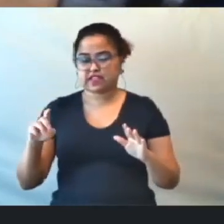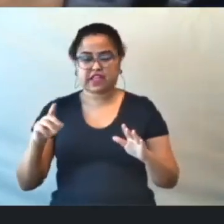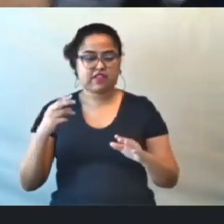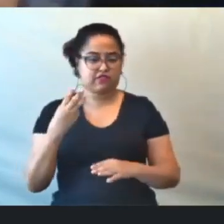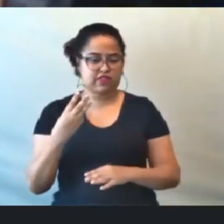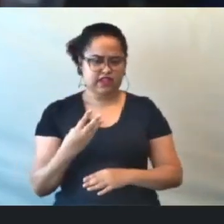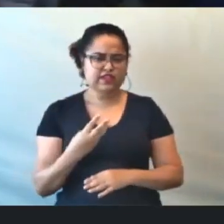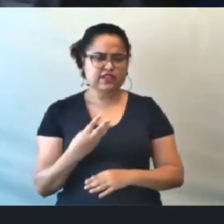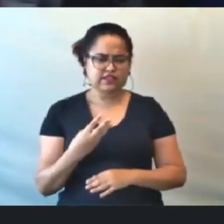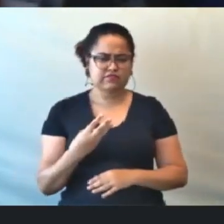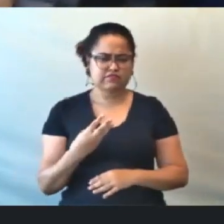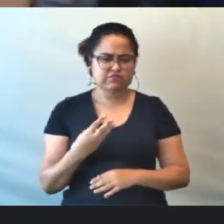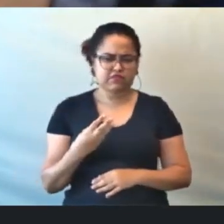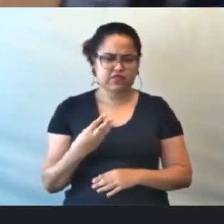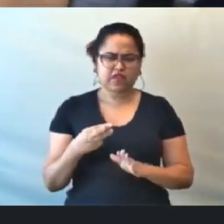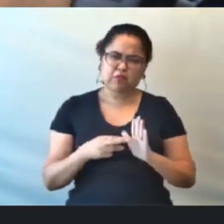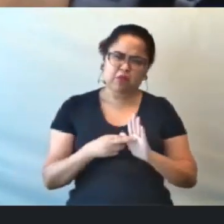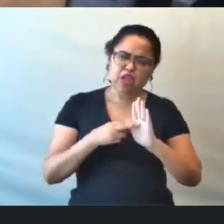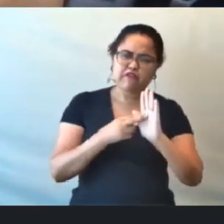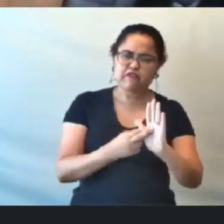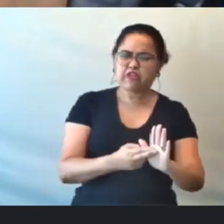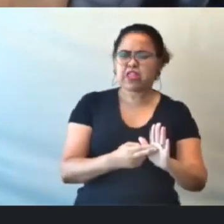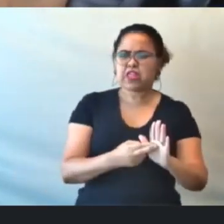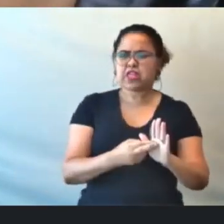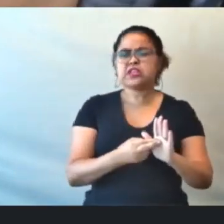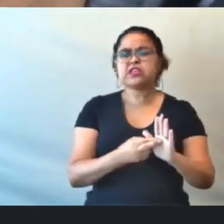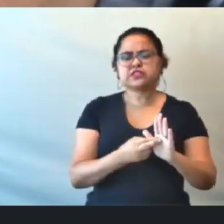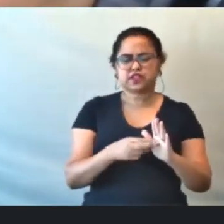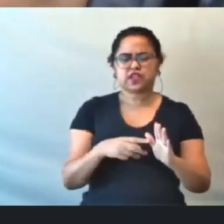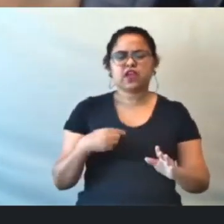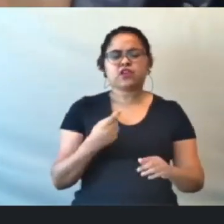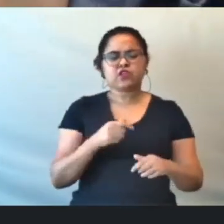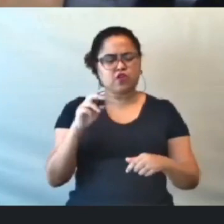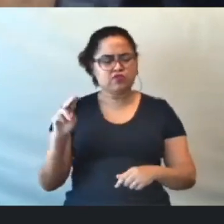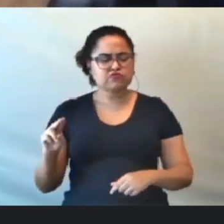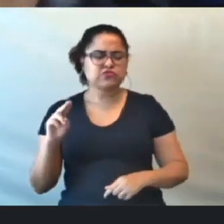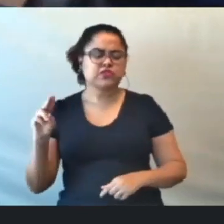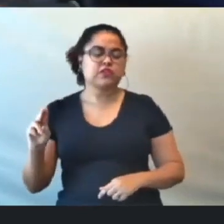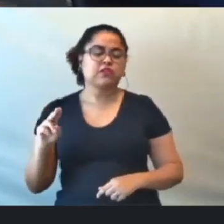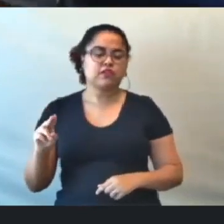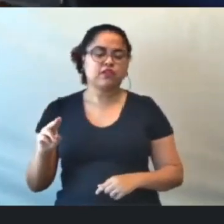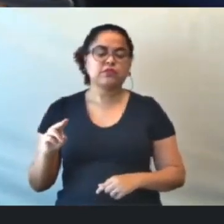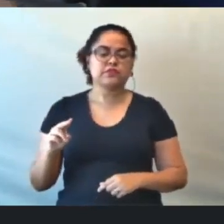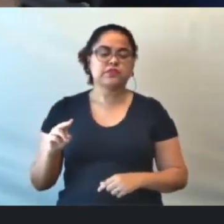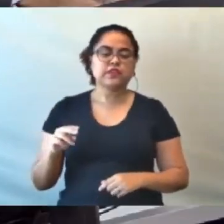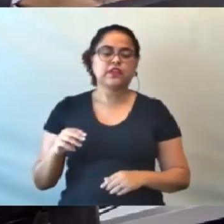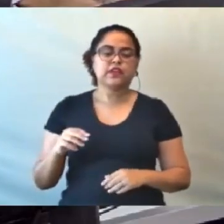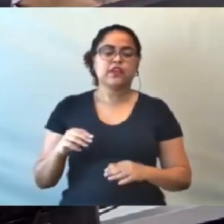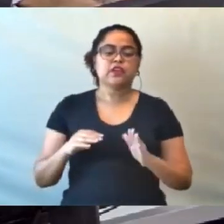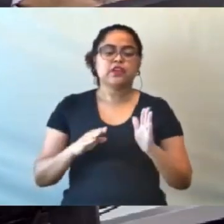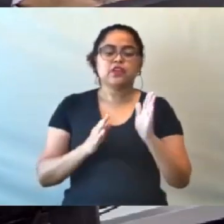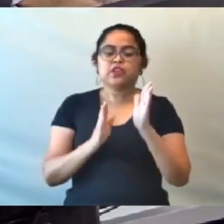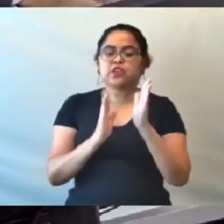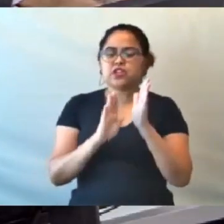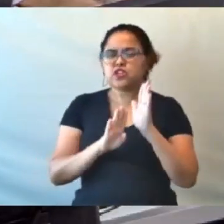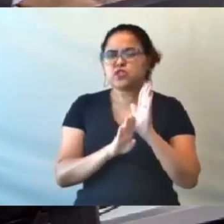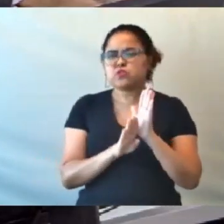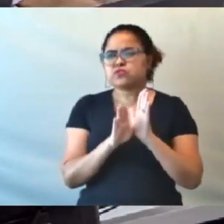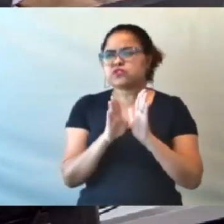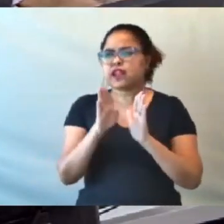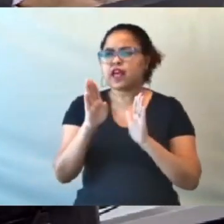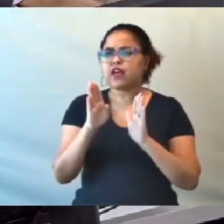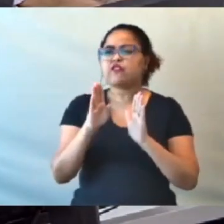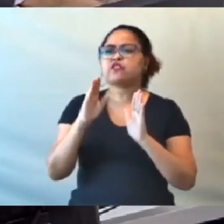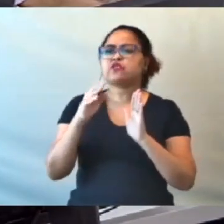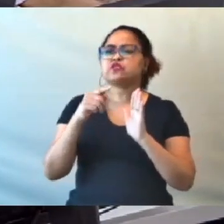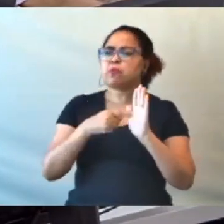E esses gráficos mostram isso. Perfeito. Os senhores identificaram